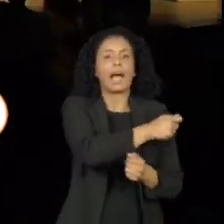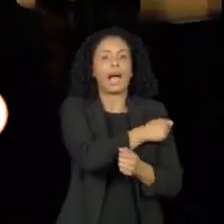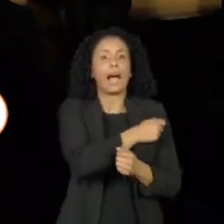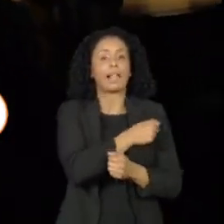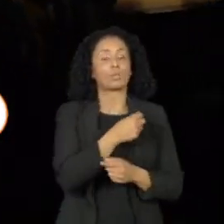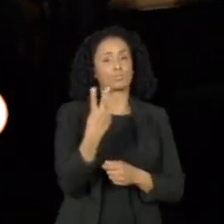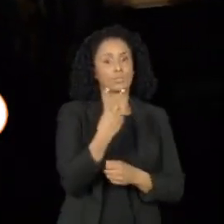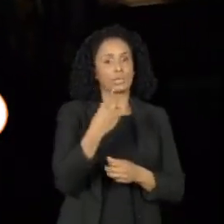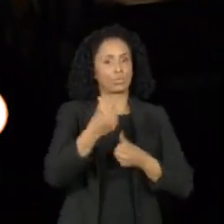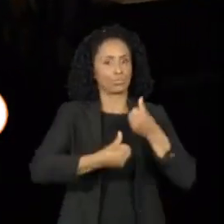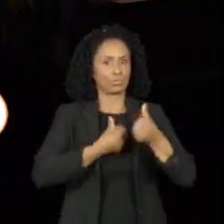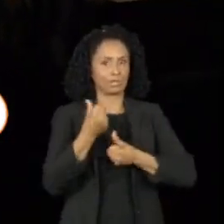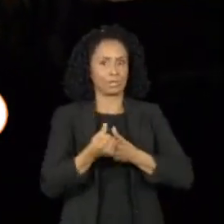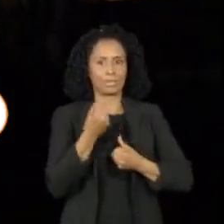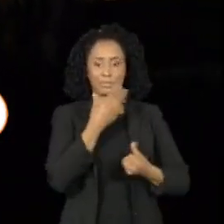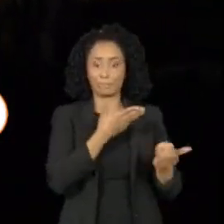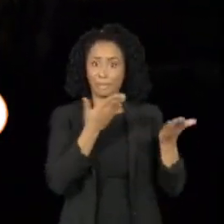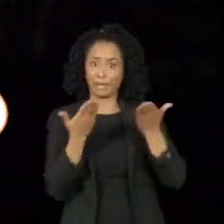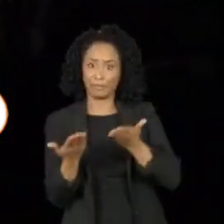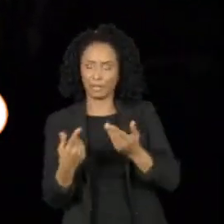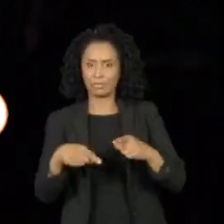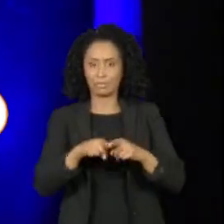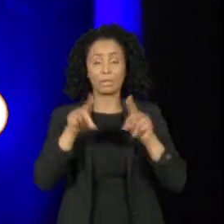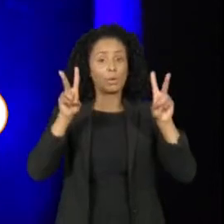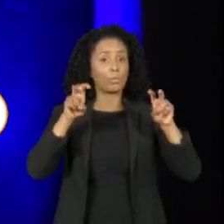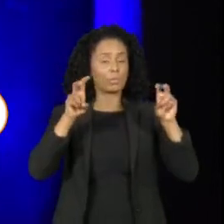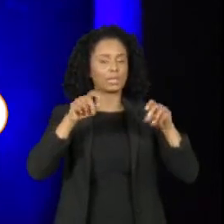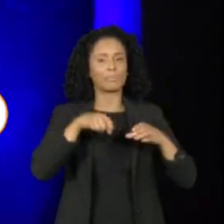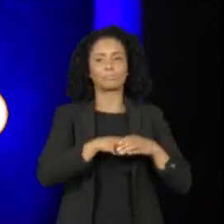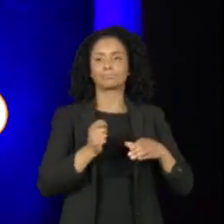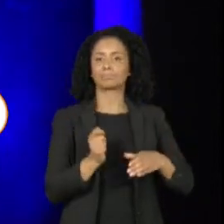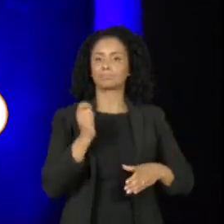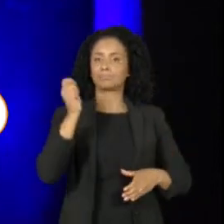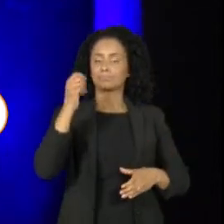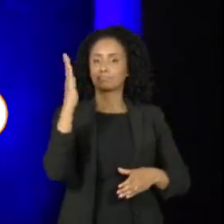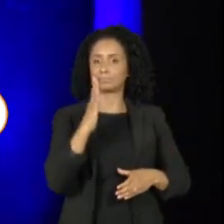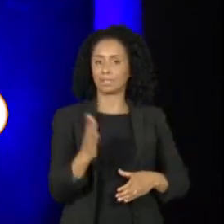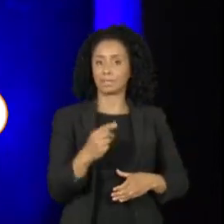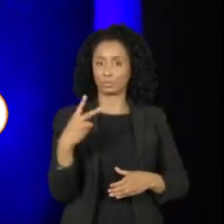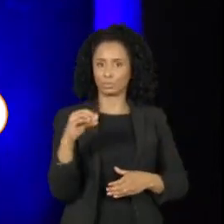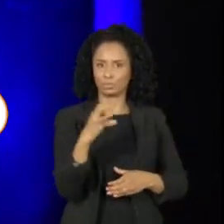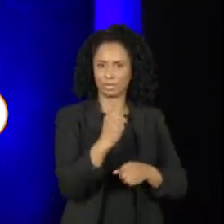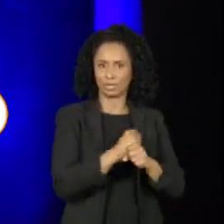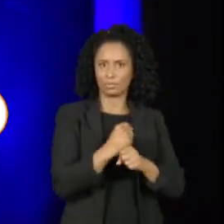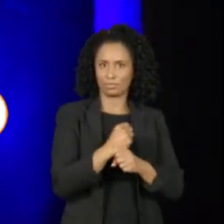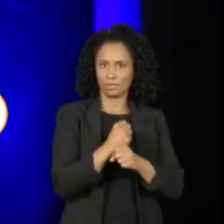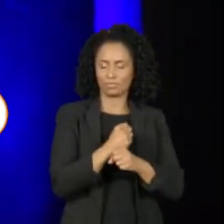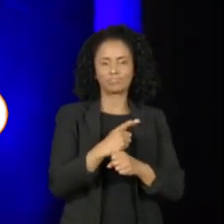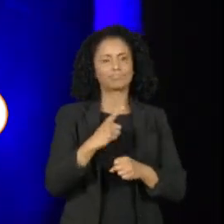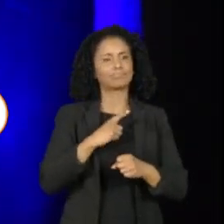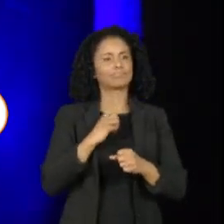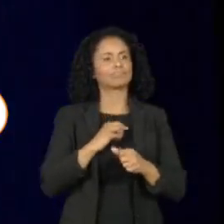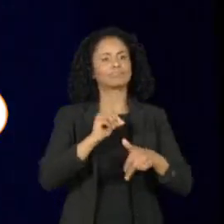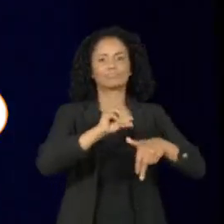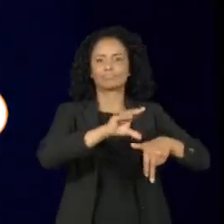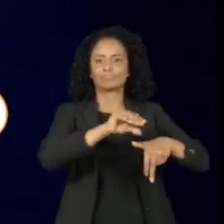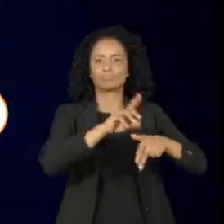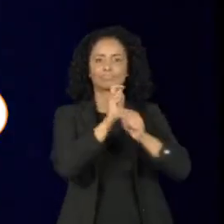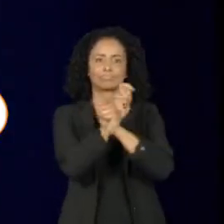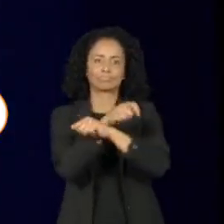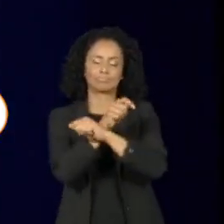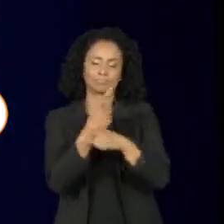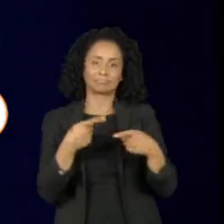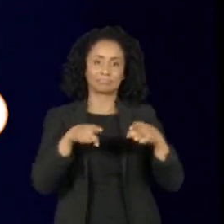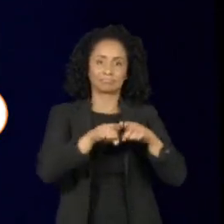das boas-vindas foi o bicentenário da independência do Brasil. Por esse motivo, a PUC, em parceria com a Fundação Padre Anchieta, exibiu o